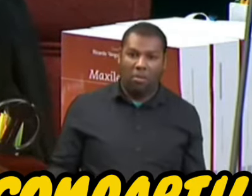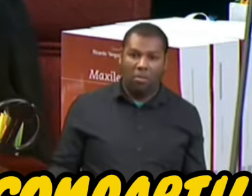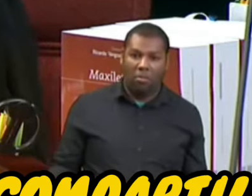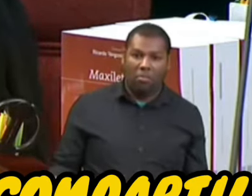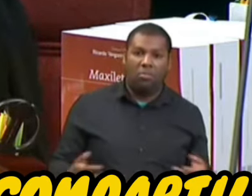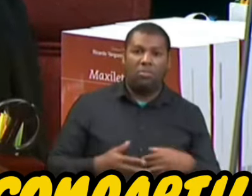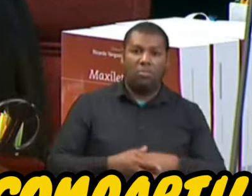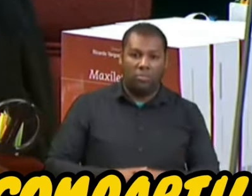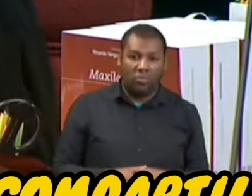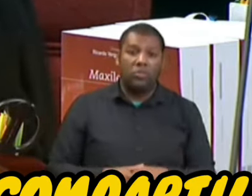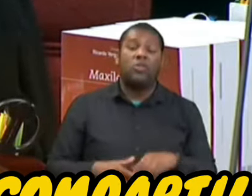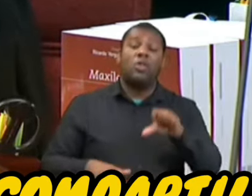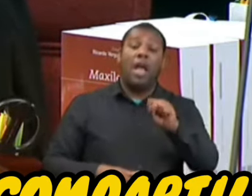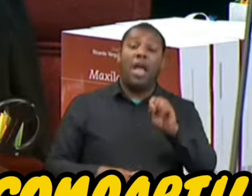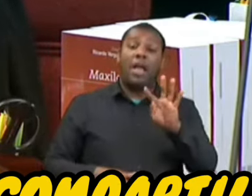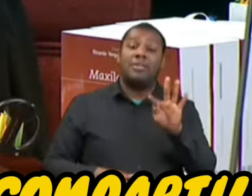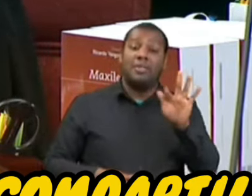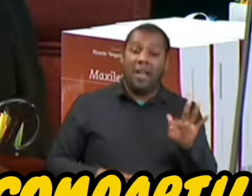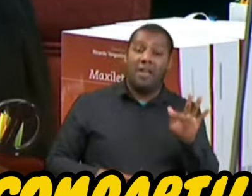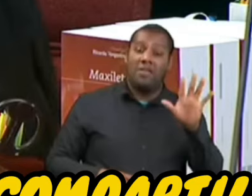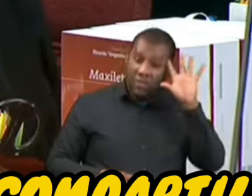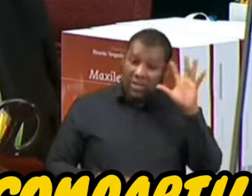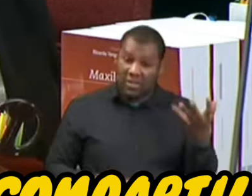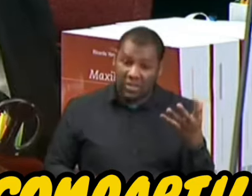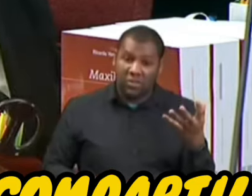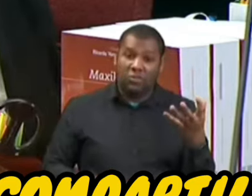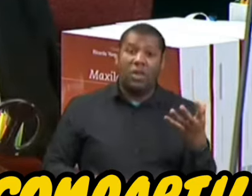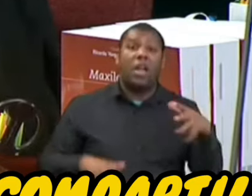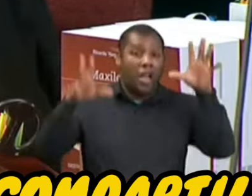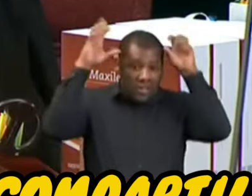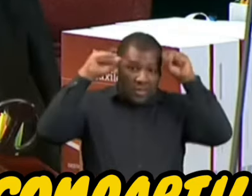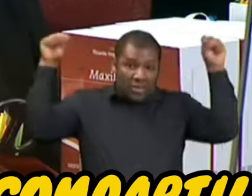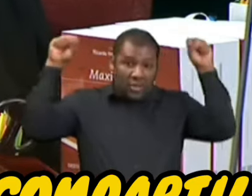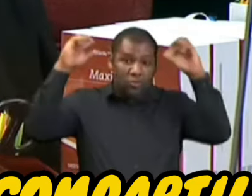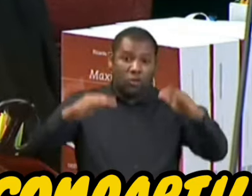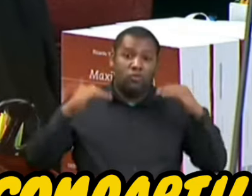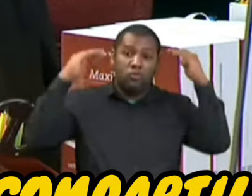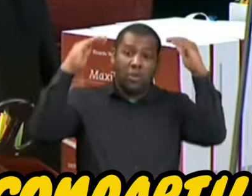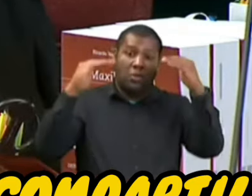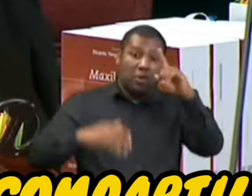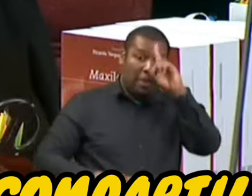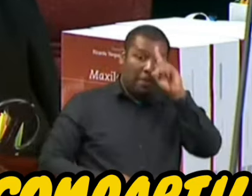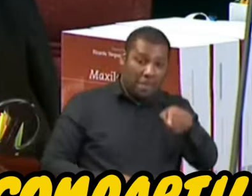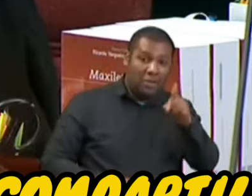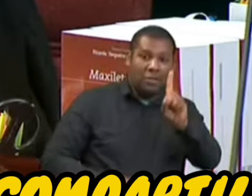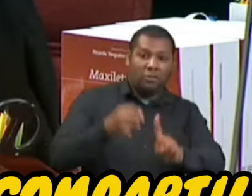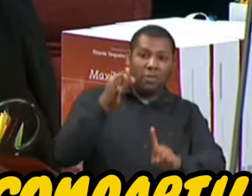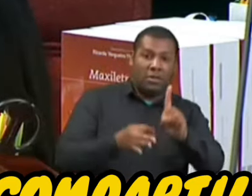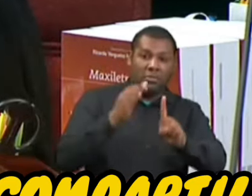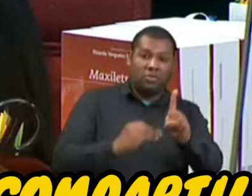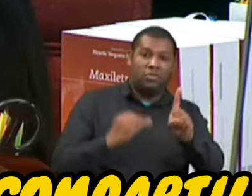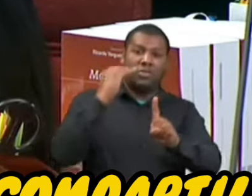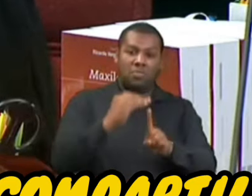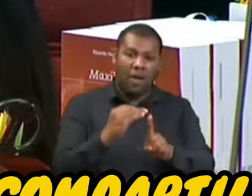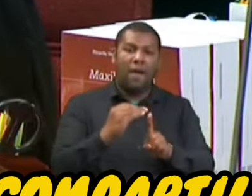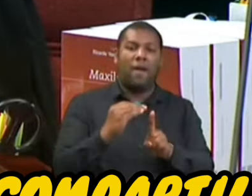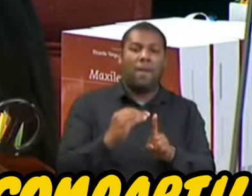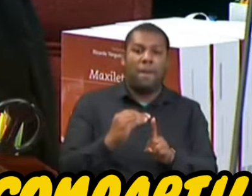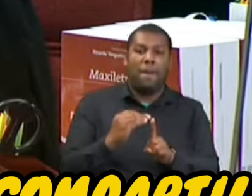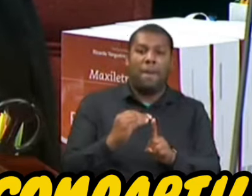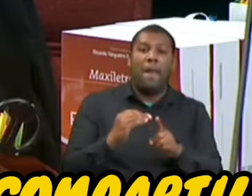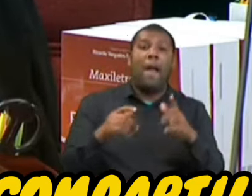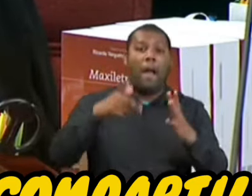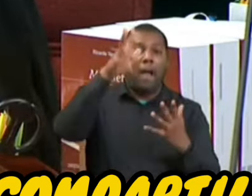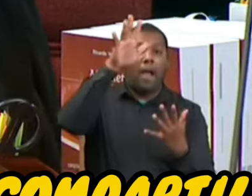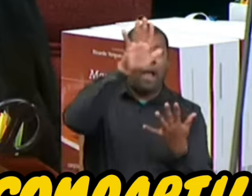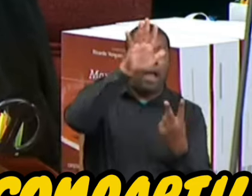quando o Supremo determina, quando um tribunal superior determina para o desembargador, quando o desembargador determina, as partes